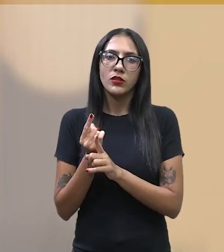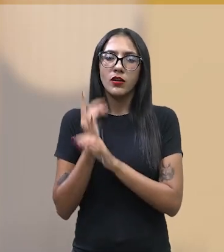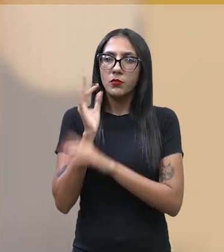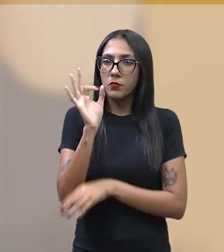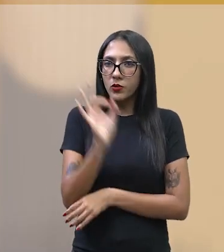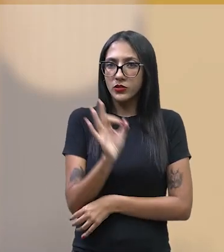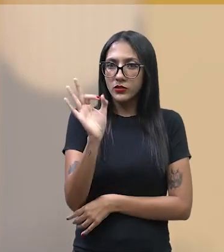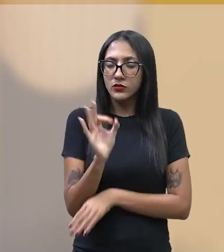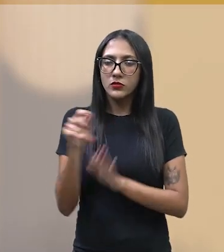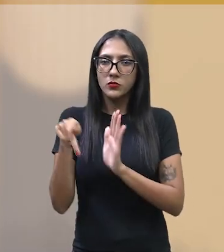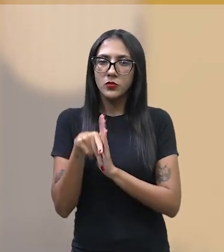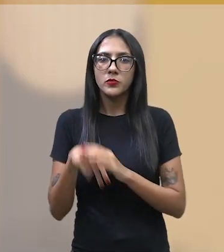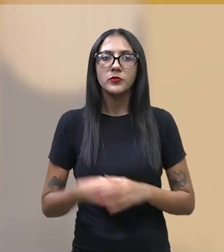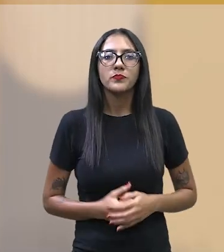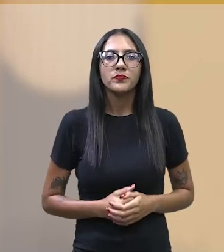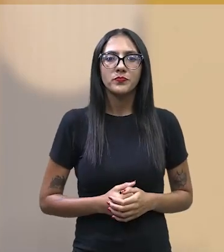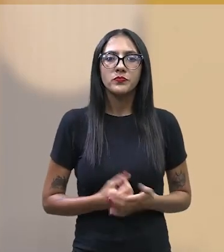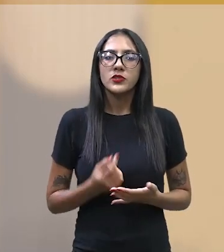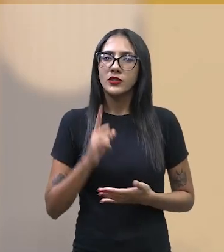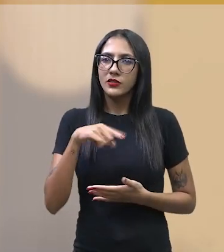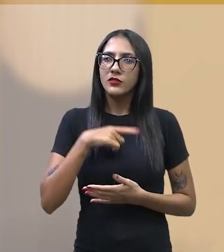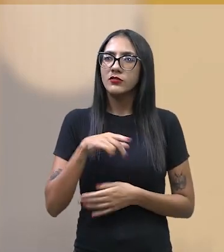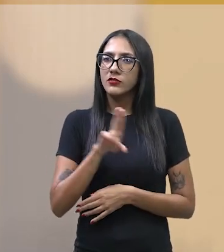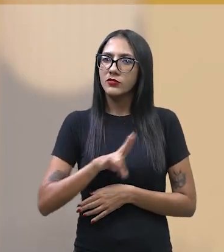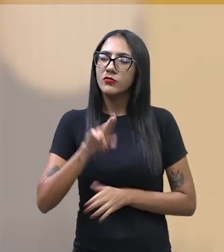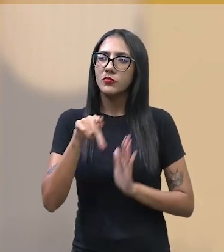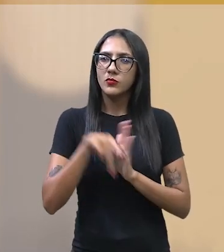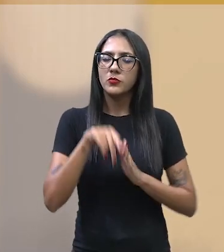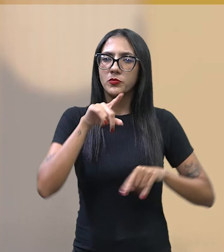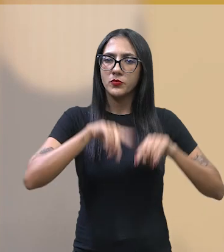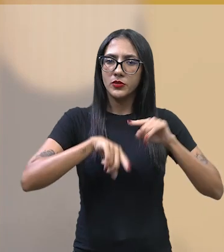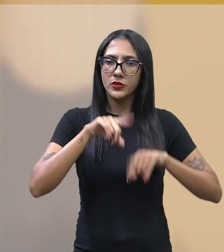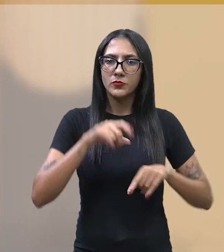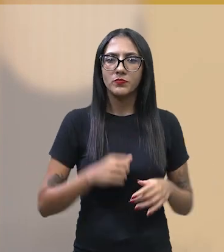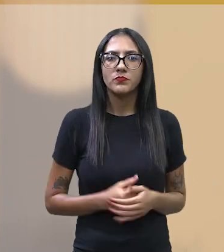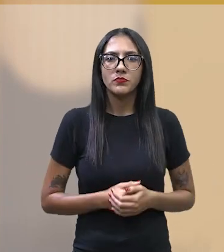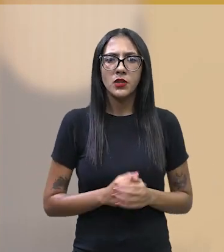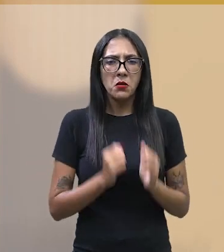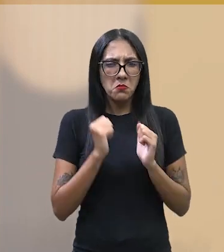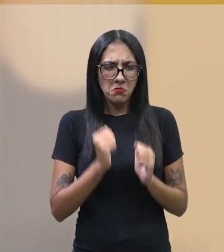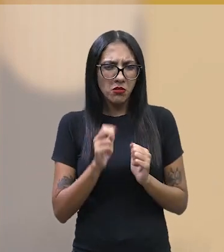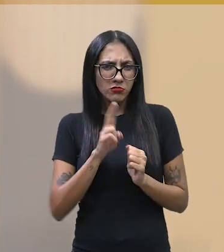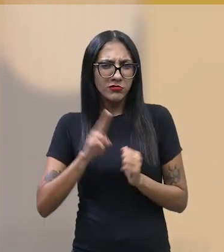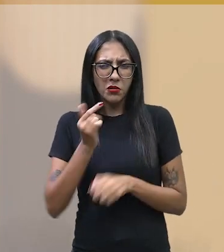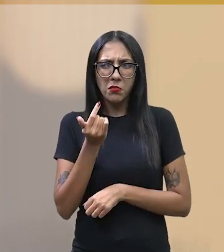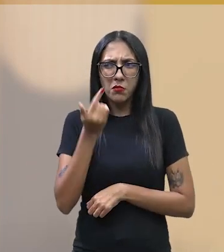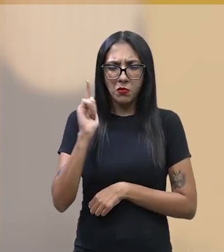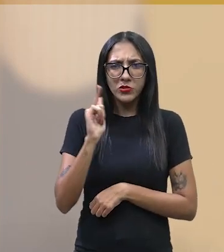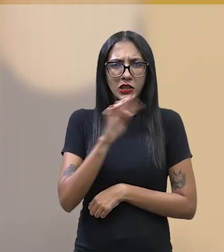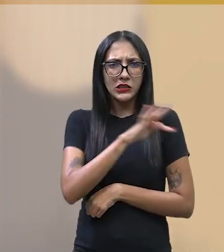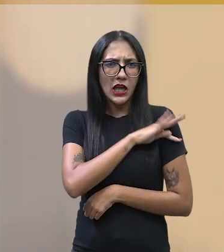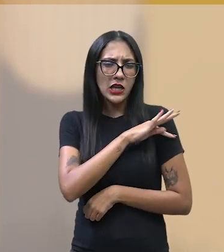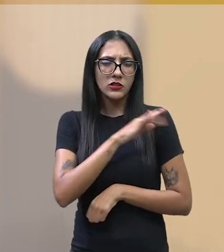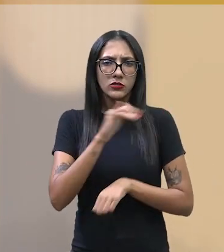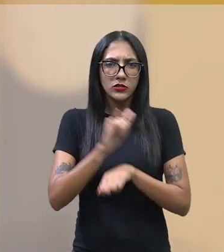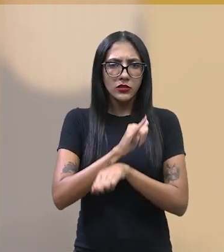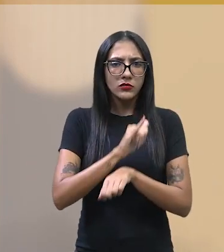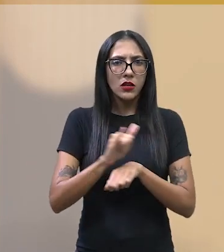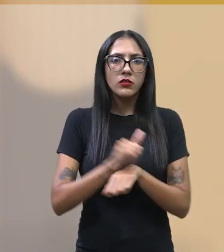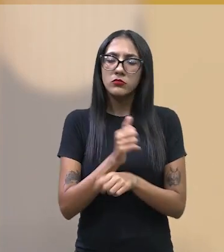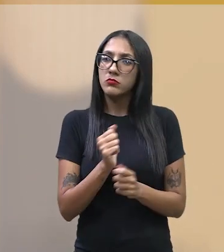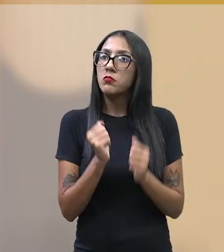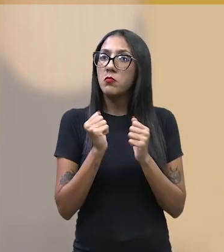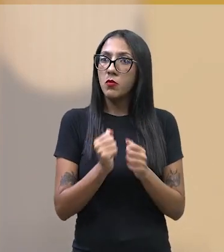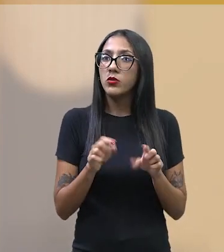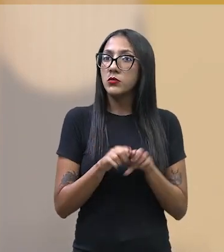lucro. Isso é utilizando o índice de Mercap. Posso utilizar outros índices? Pode. A gente trouxe aqui o índice de Mercap só como